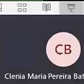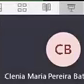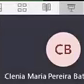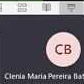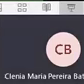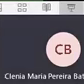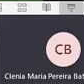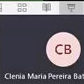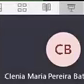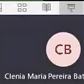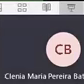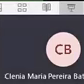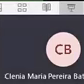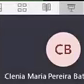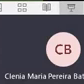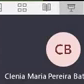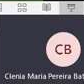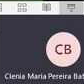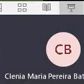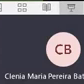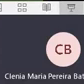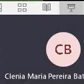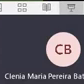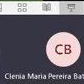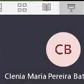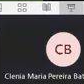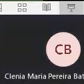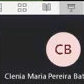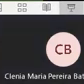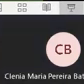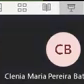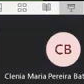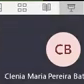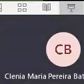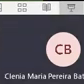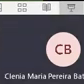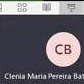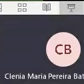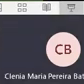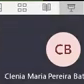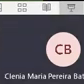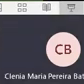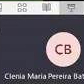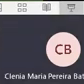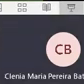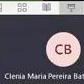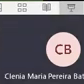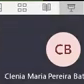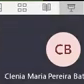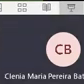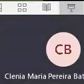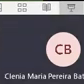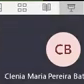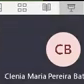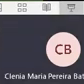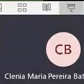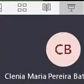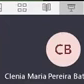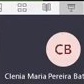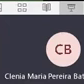Bora, gente, respondam aí. Tinha ficado mudo aqui, professora. Ah, tá. Então, um bom